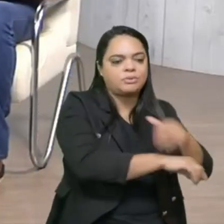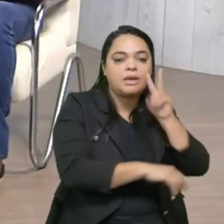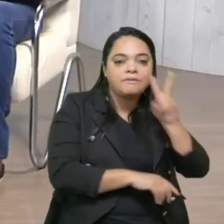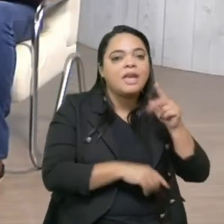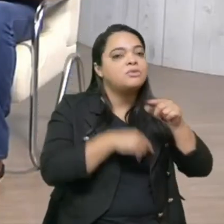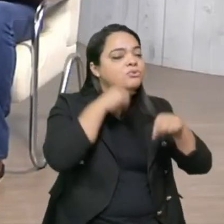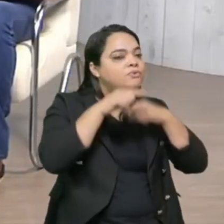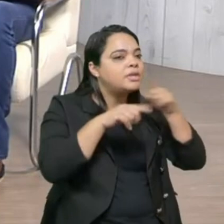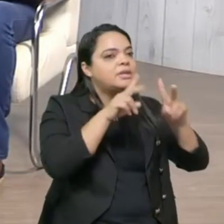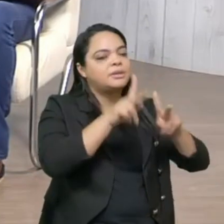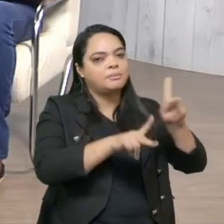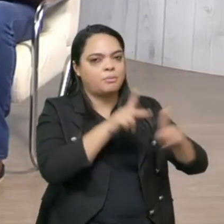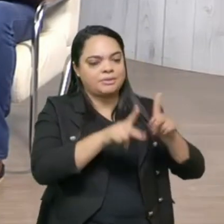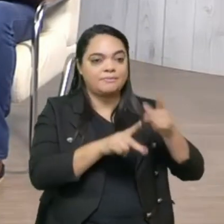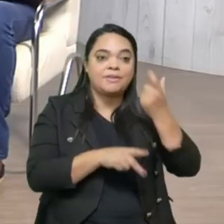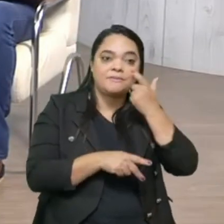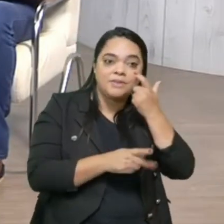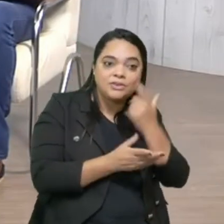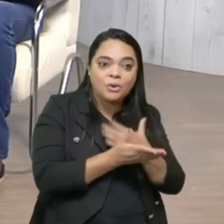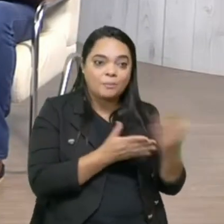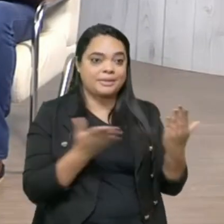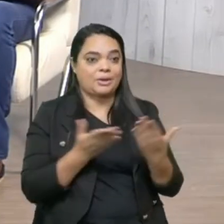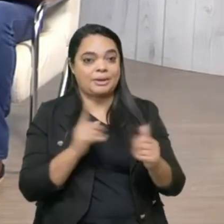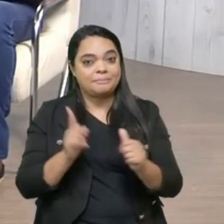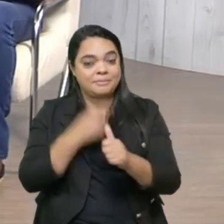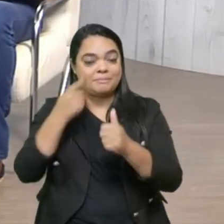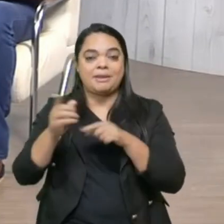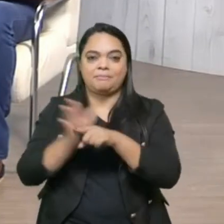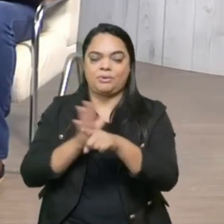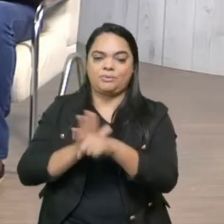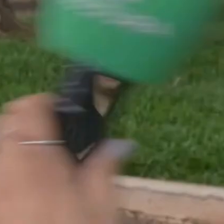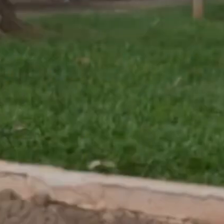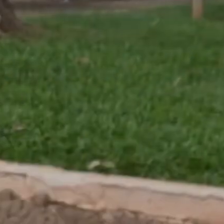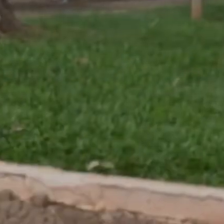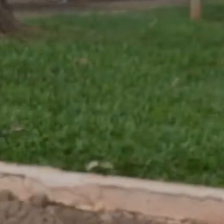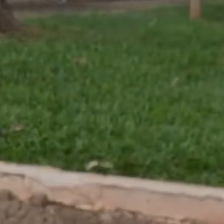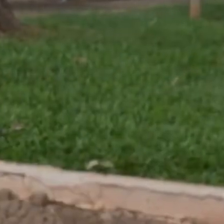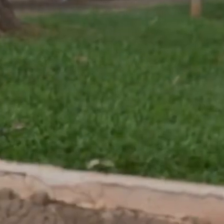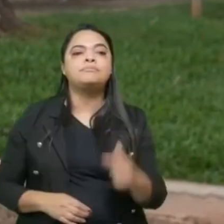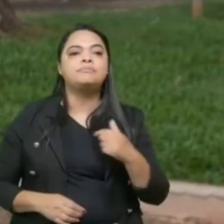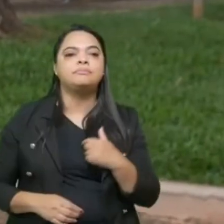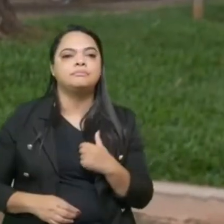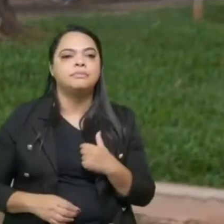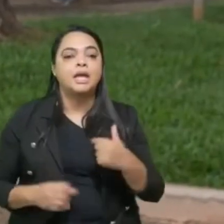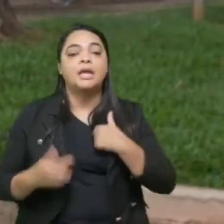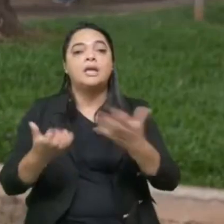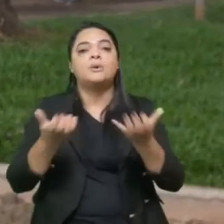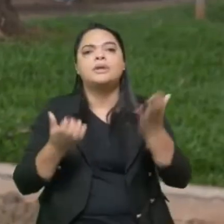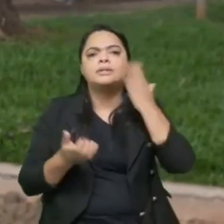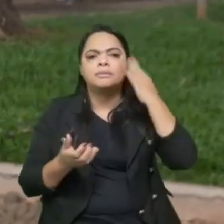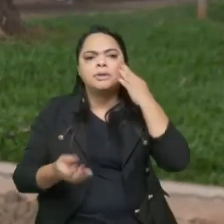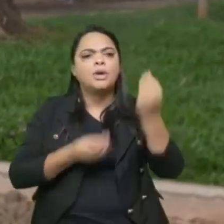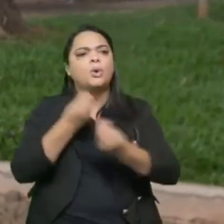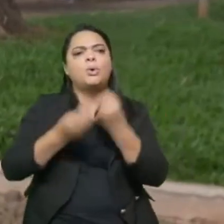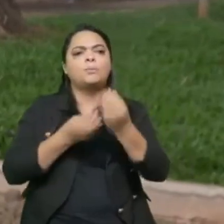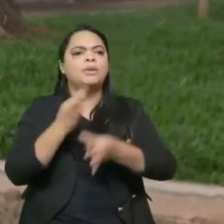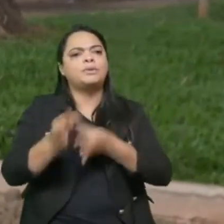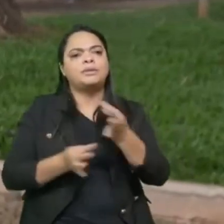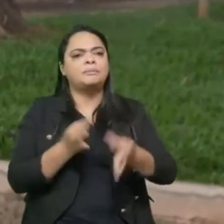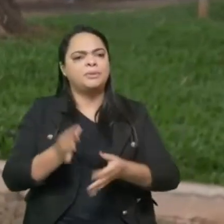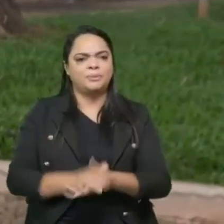dúvidas da população. Vamos então conferir uma primeira dúvida. Eu queria saber como é que é realizado o tratamento.